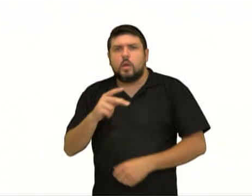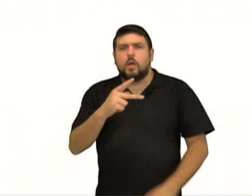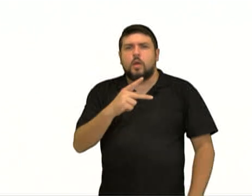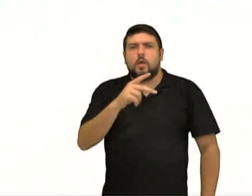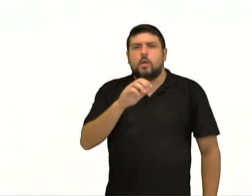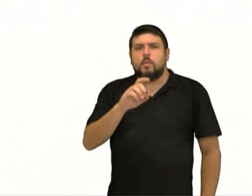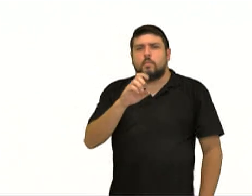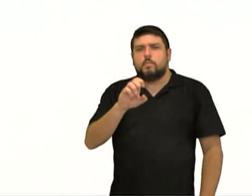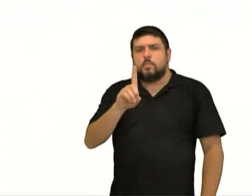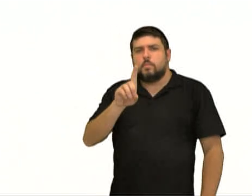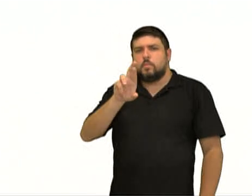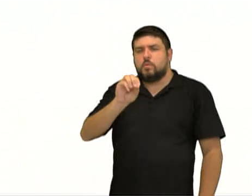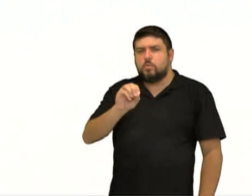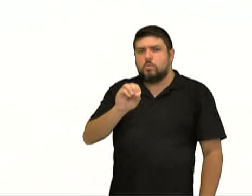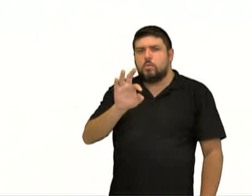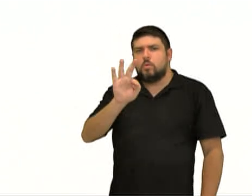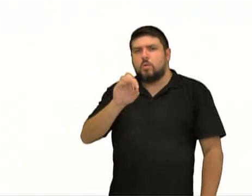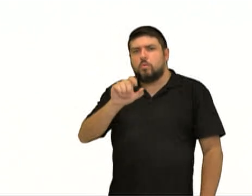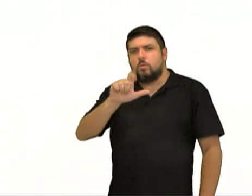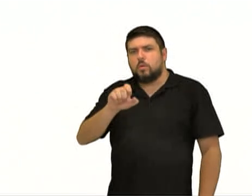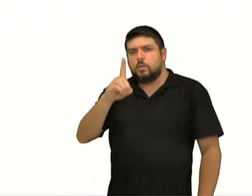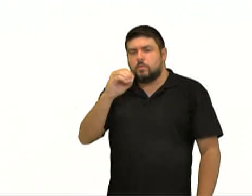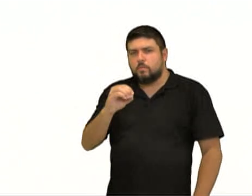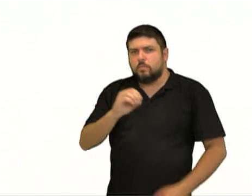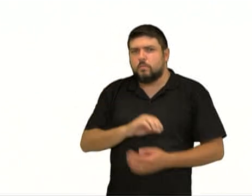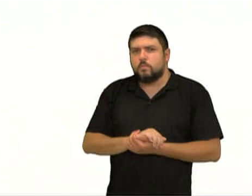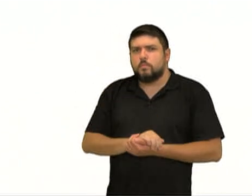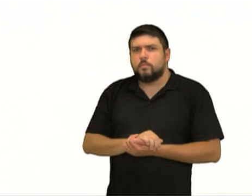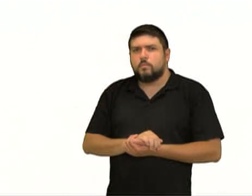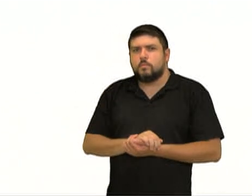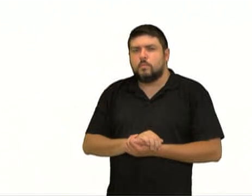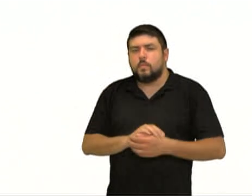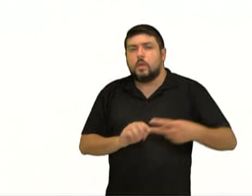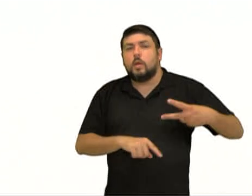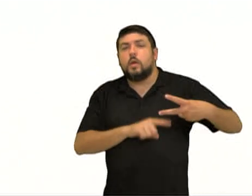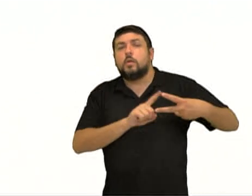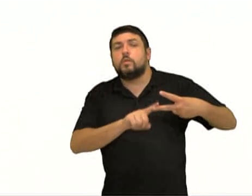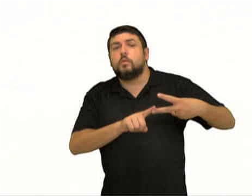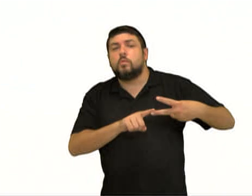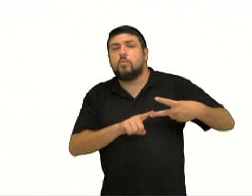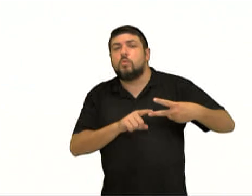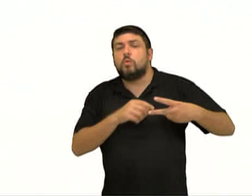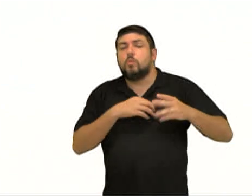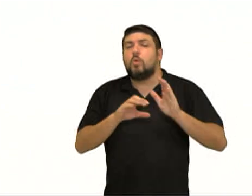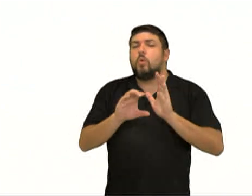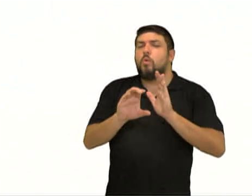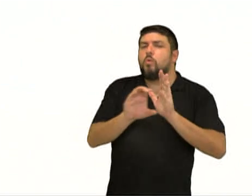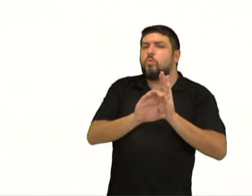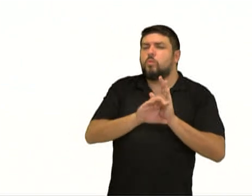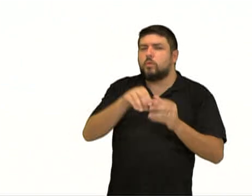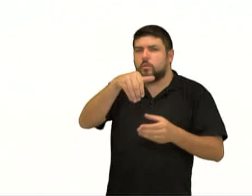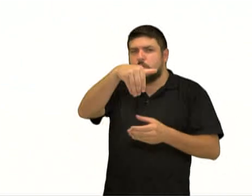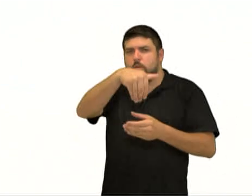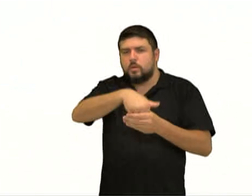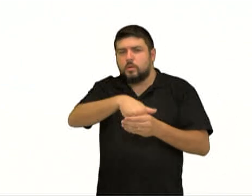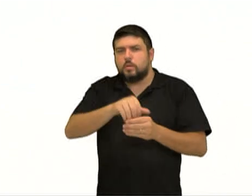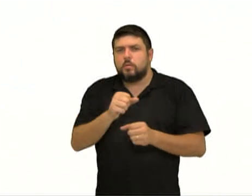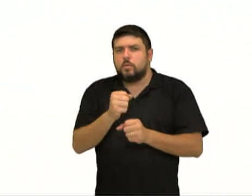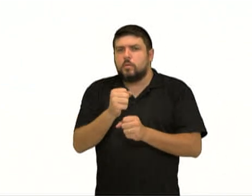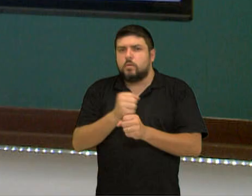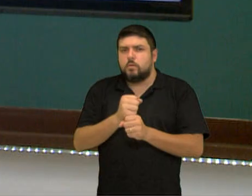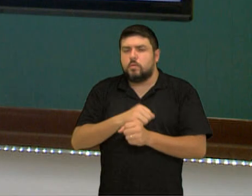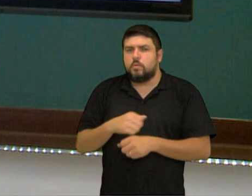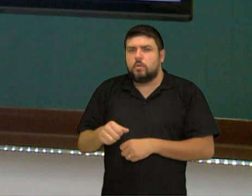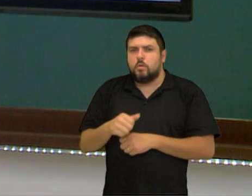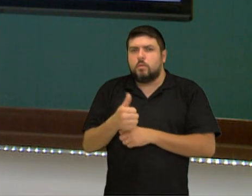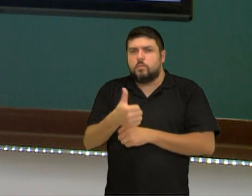como interventor. Mais uma atitude, criou o Código Eleitoral no iniciozinho de